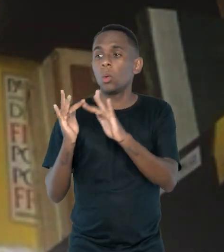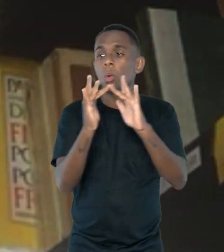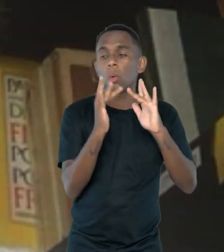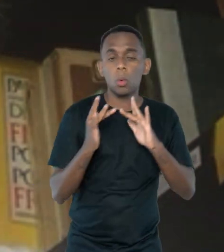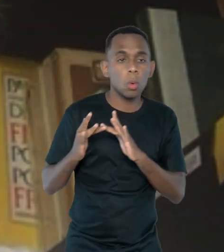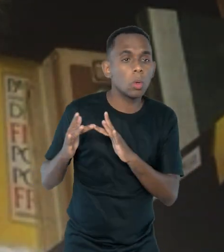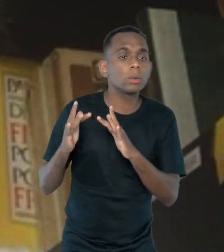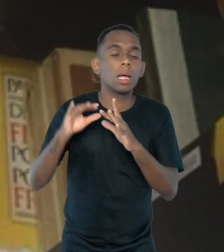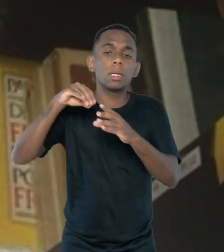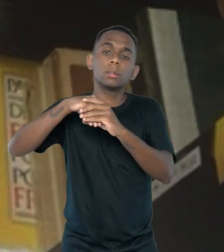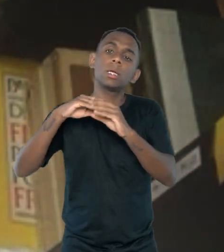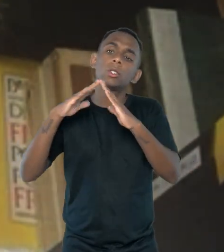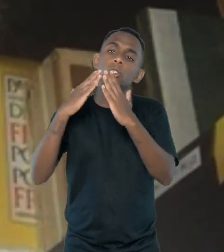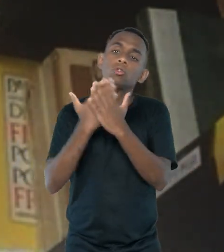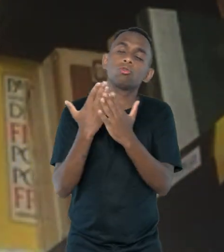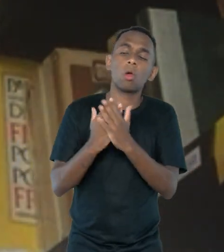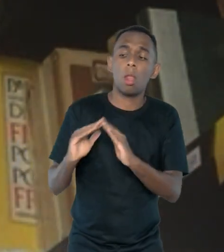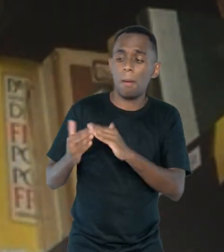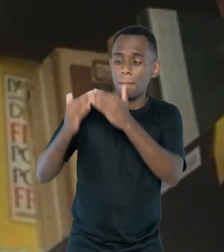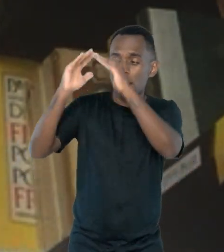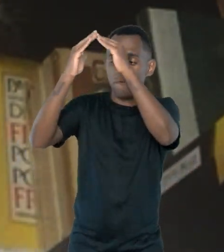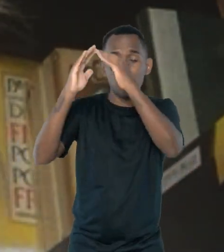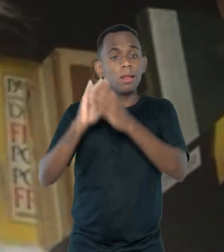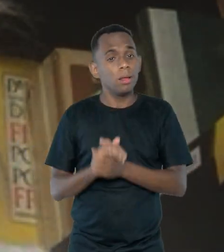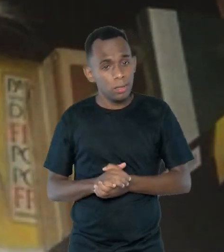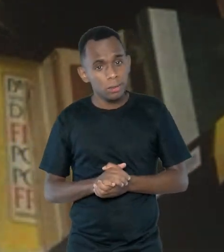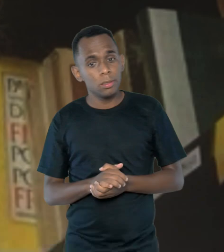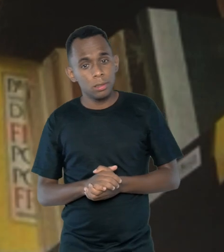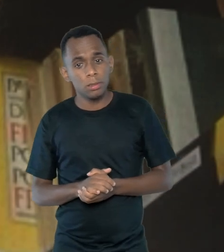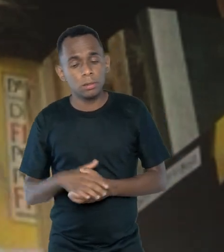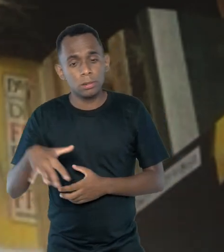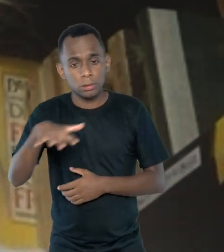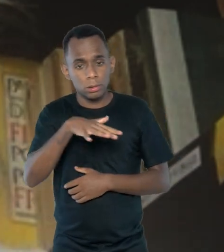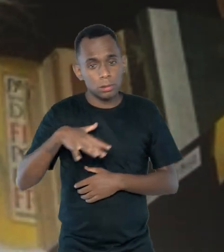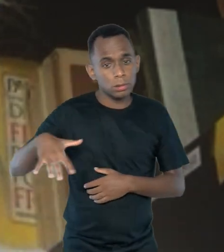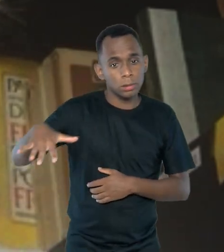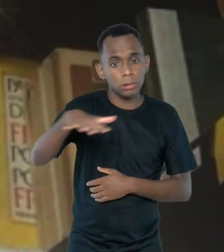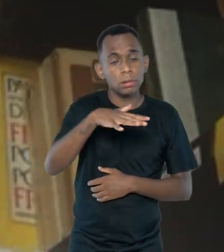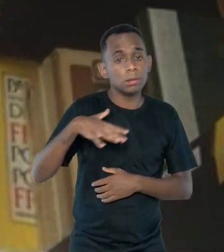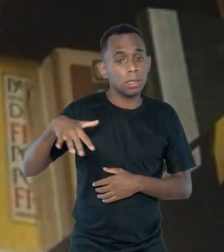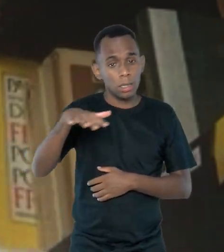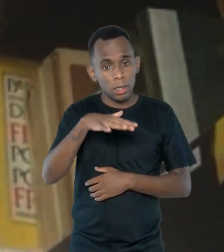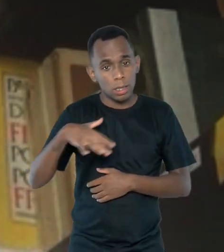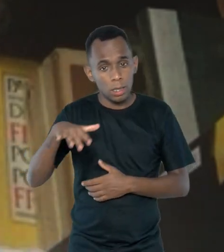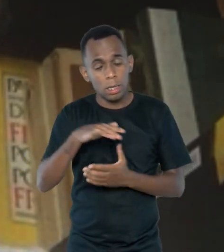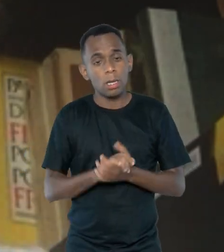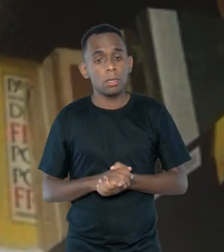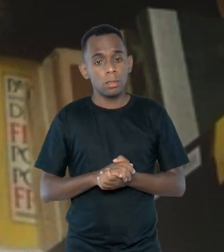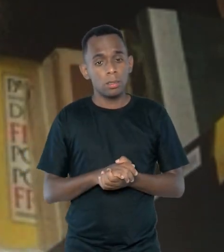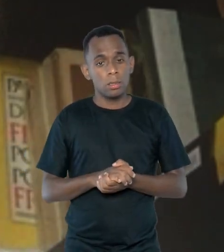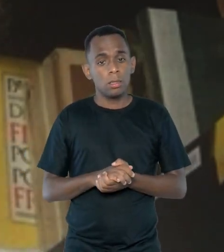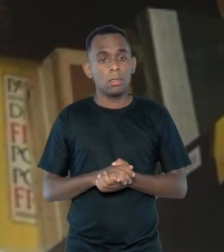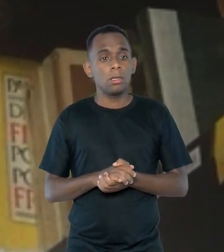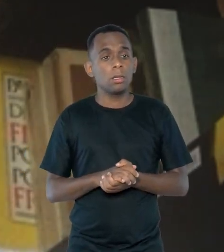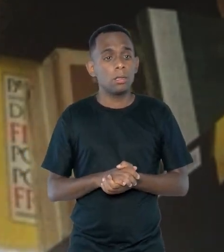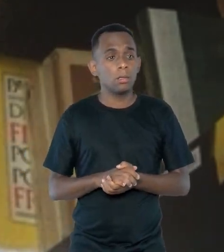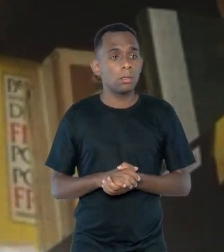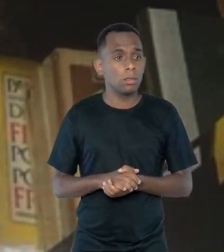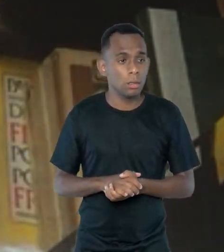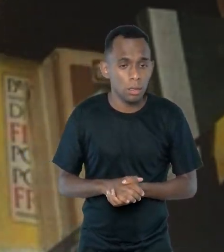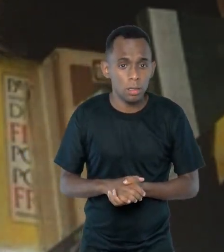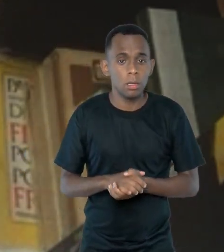convivência numa escola de periferia, num bairro, assim, nos bairros, por exemplo, na região do Barreiro, os